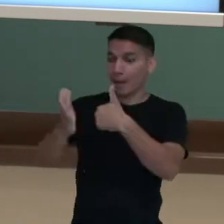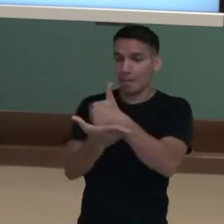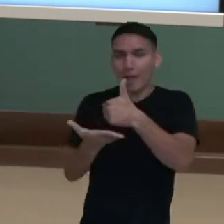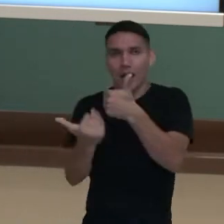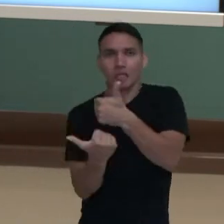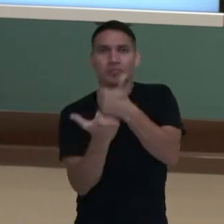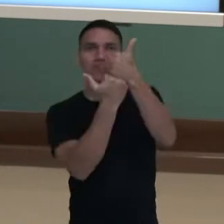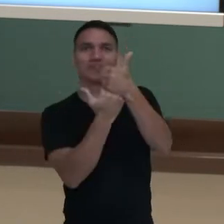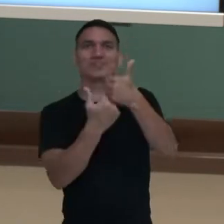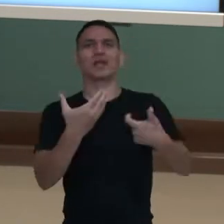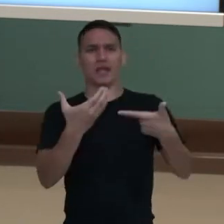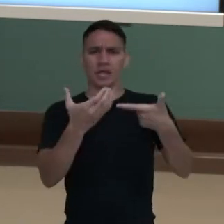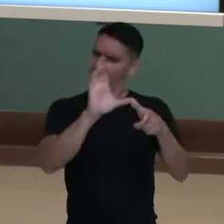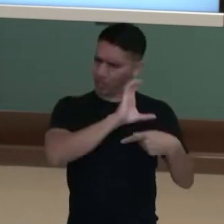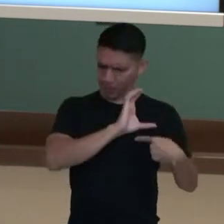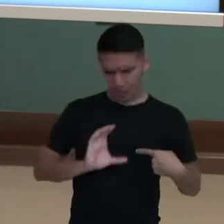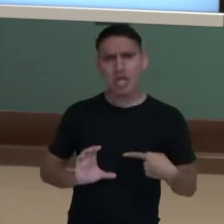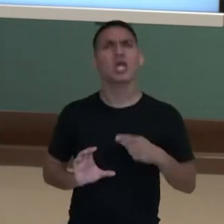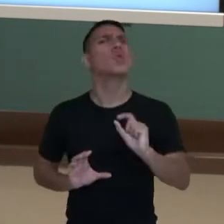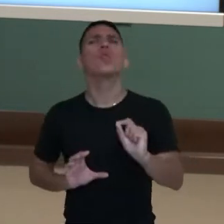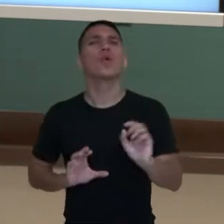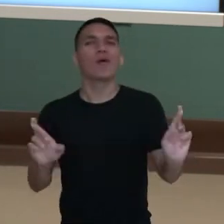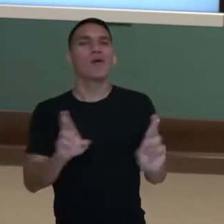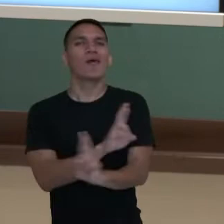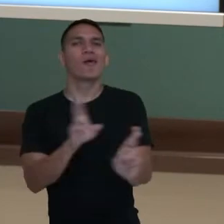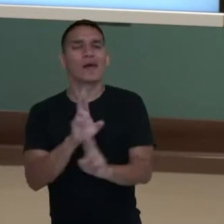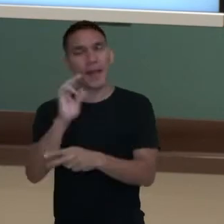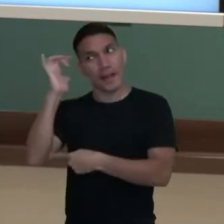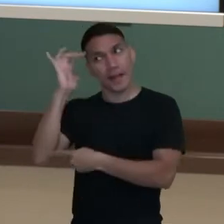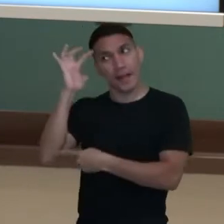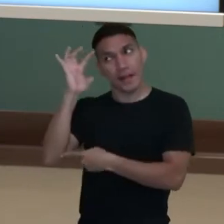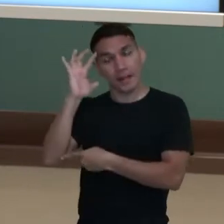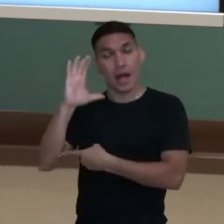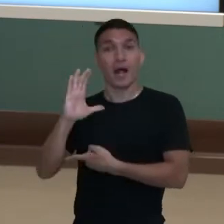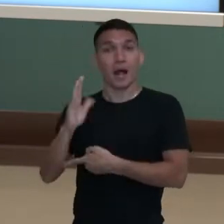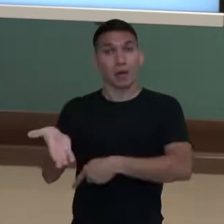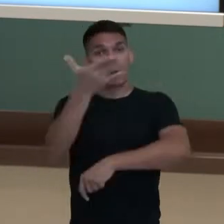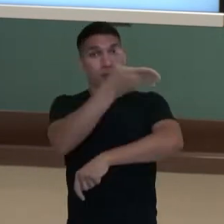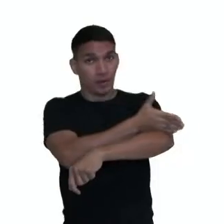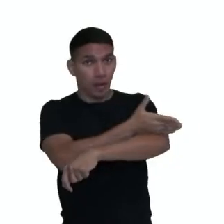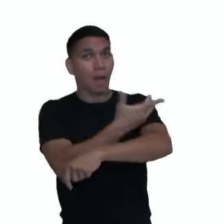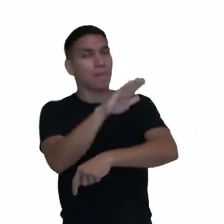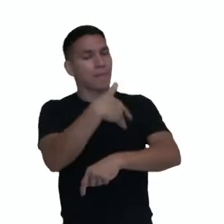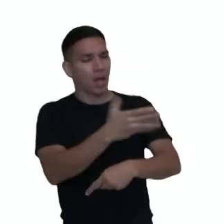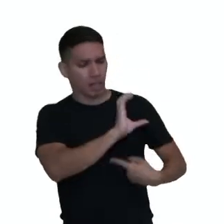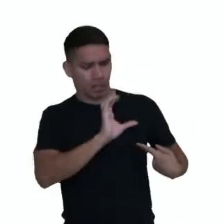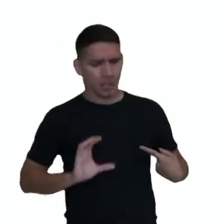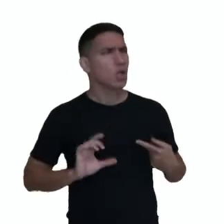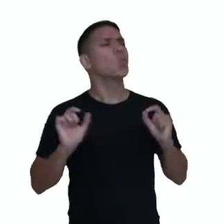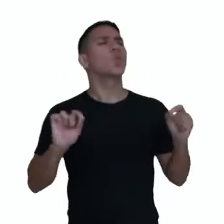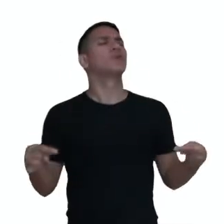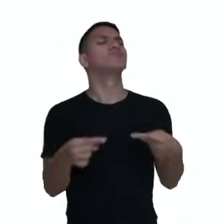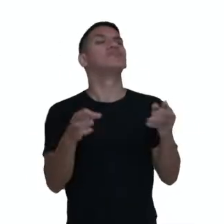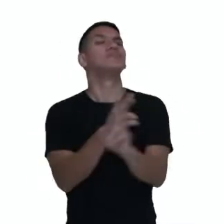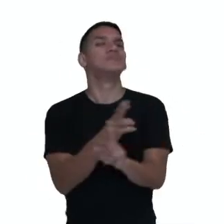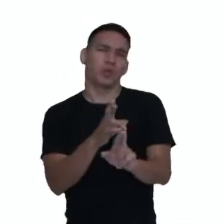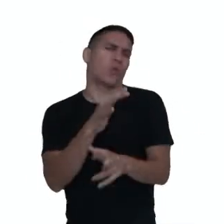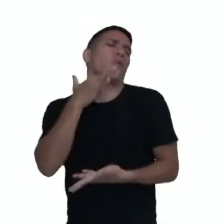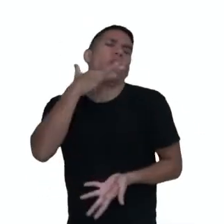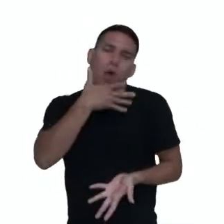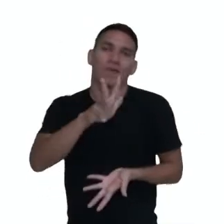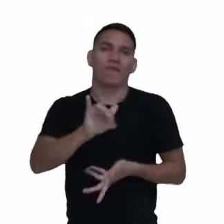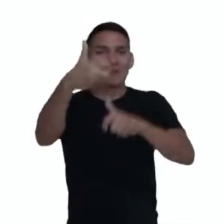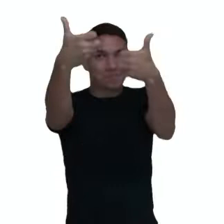que é a relação, entre a filosofia clássica e o cristianismo? É claro que a gente vai falar sobre fé e razão.